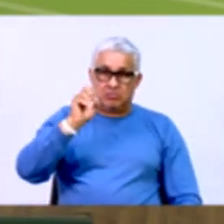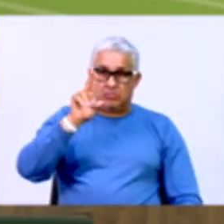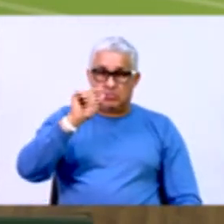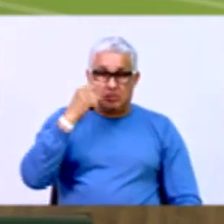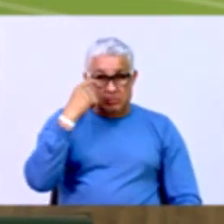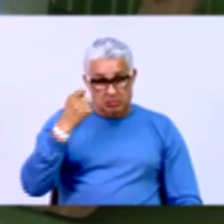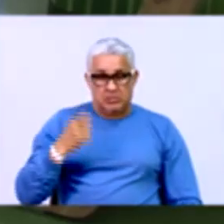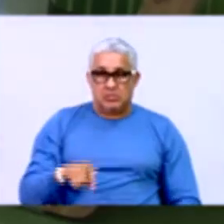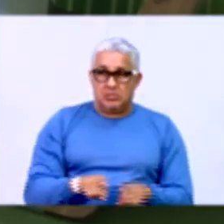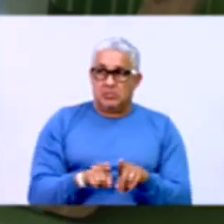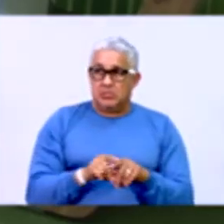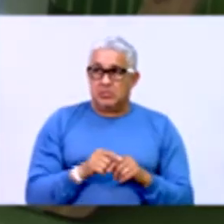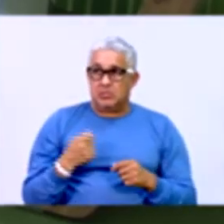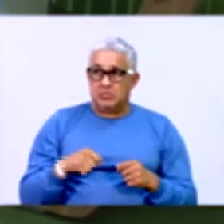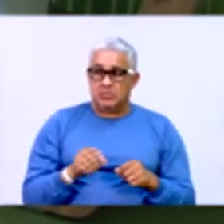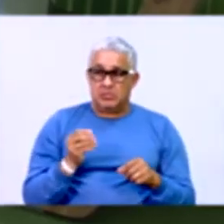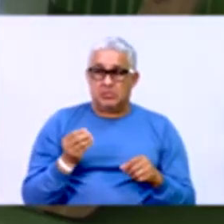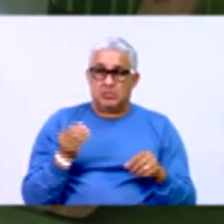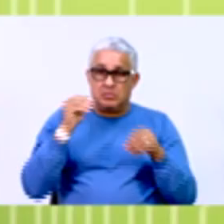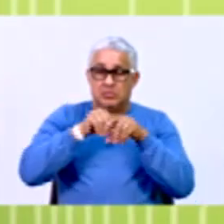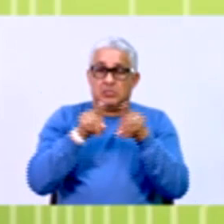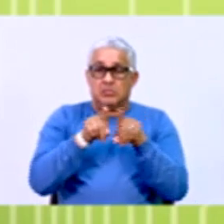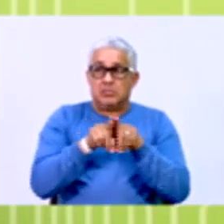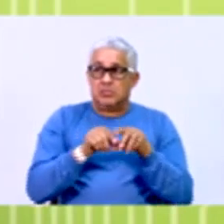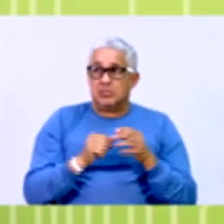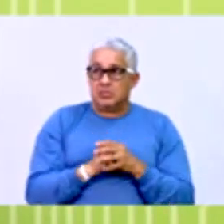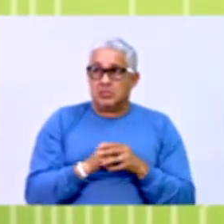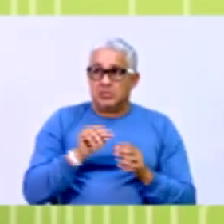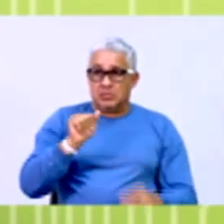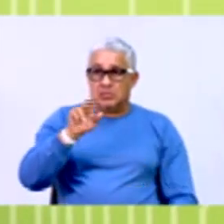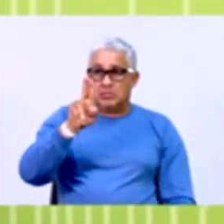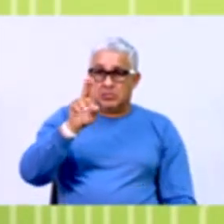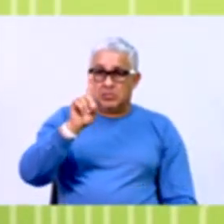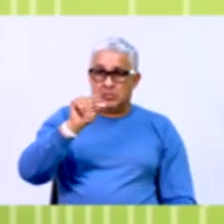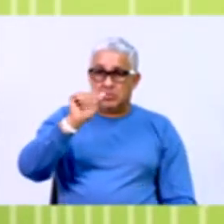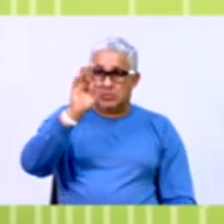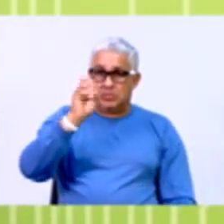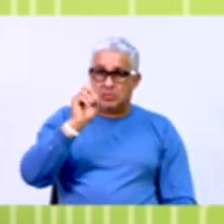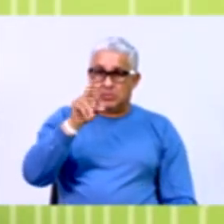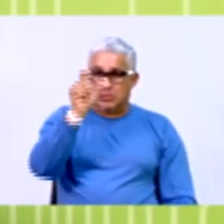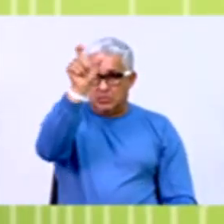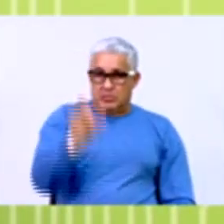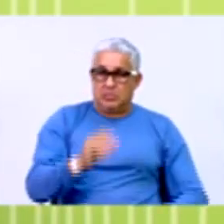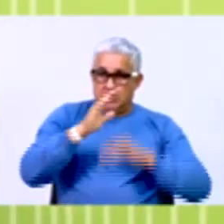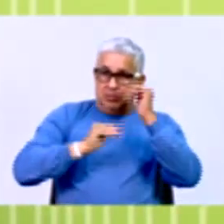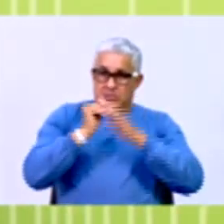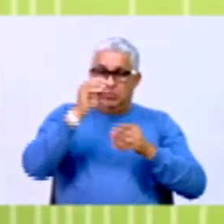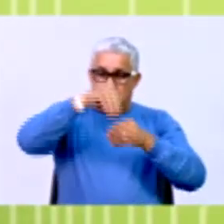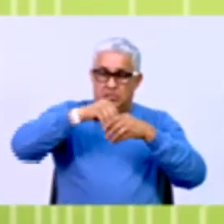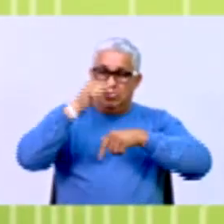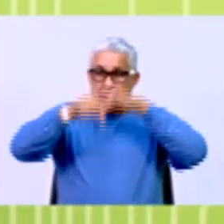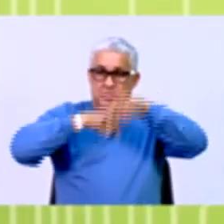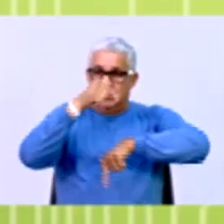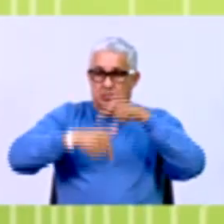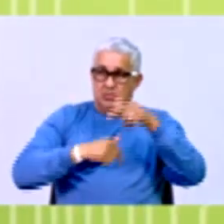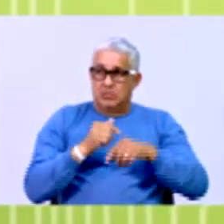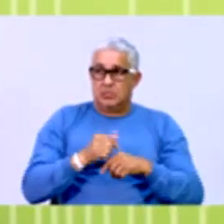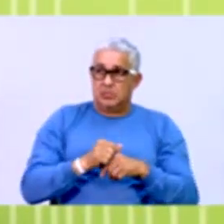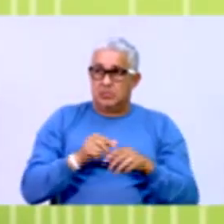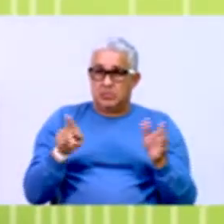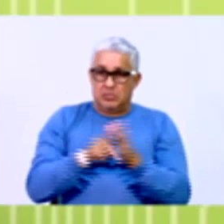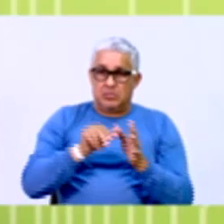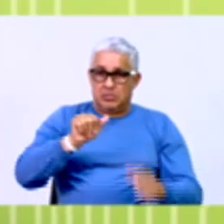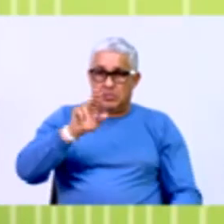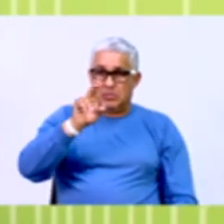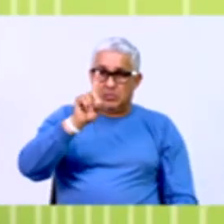interessante essa questão. Bem colocado, professor. Então, assim, o auditor realmente é aquele que, dentro do trabalho de serviço de auditoria, à